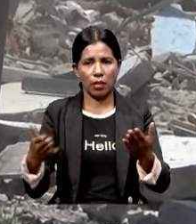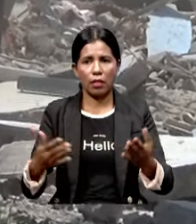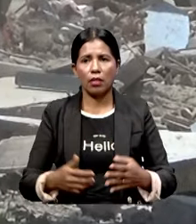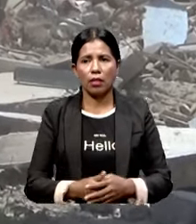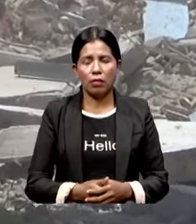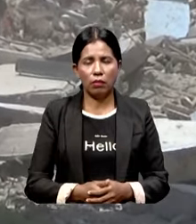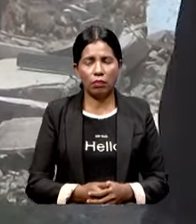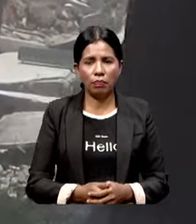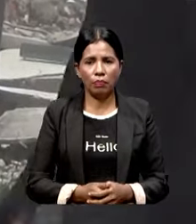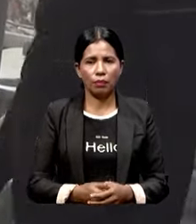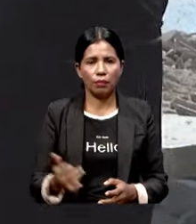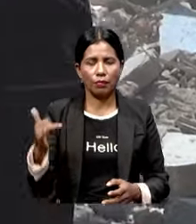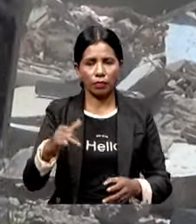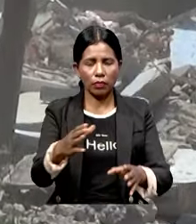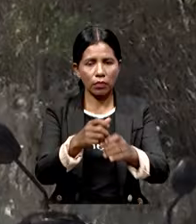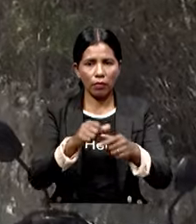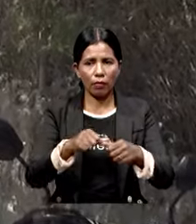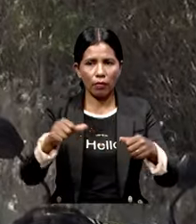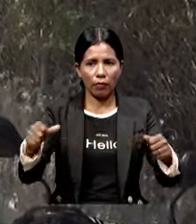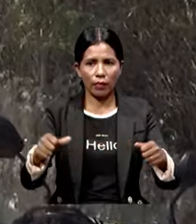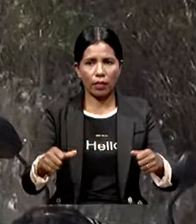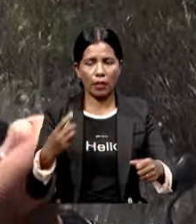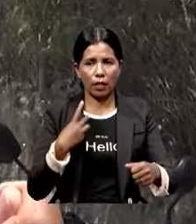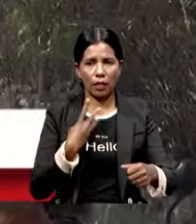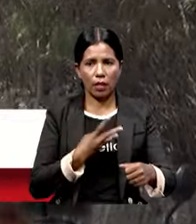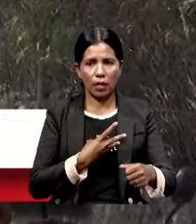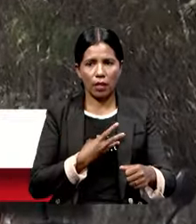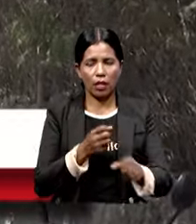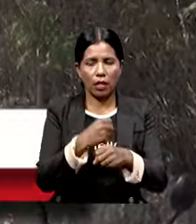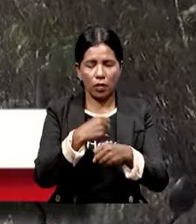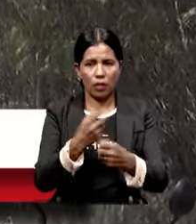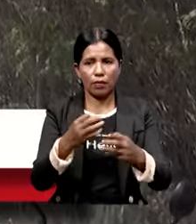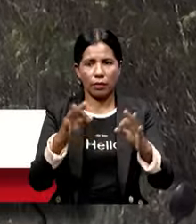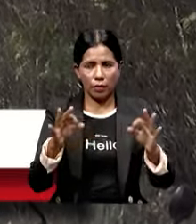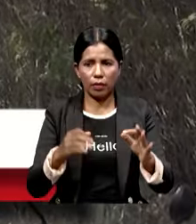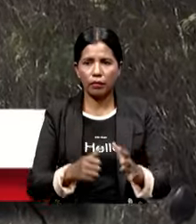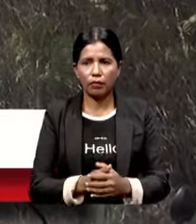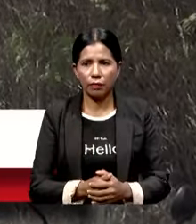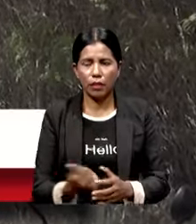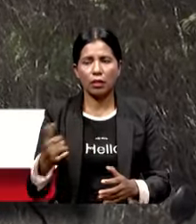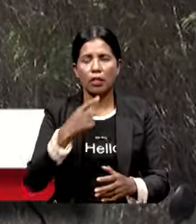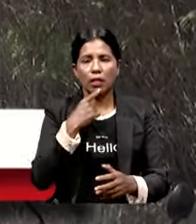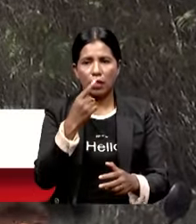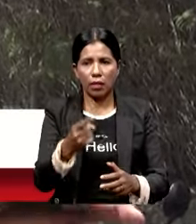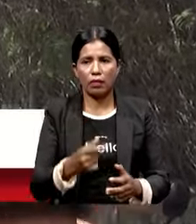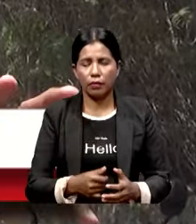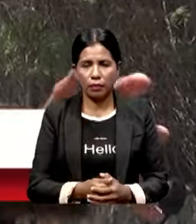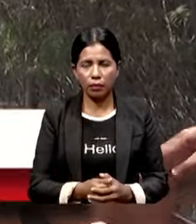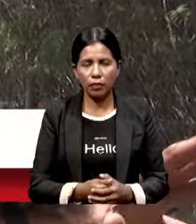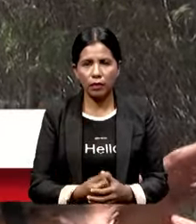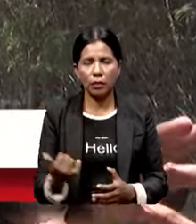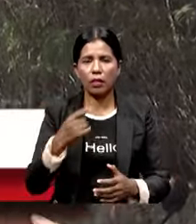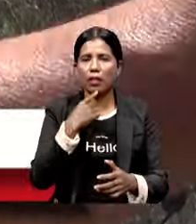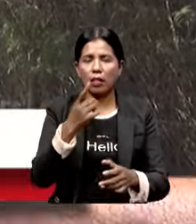não mais suca, ao vacina, ao minha obrigação, ao halona. Se não dian a tu